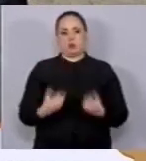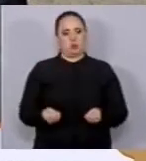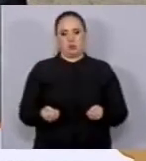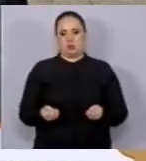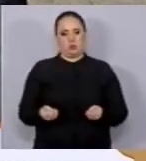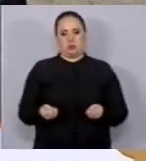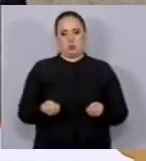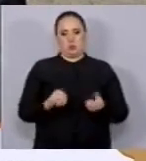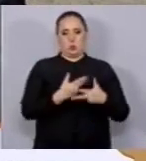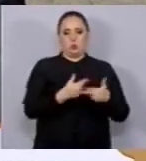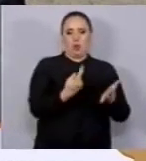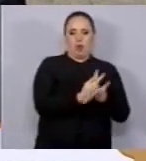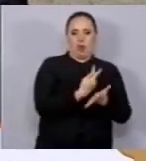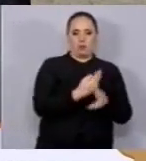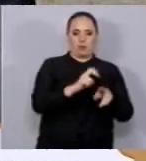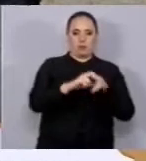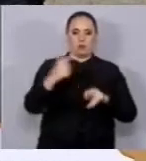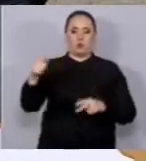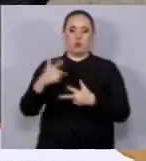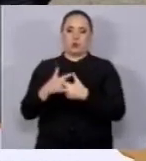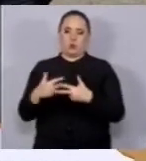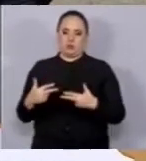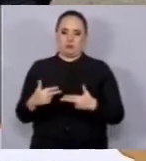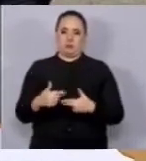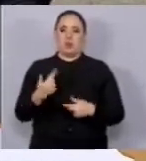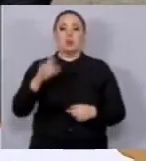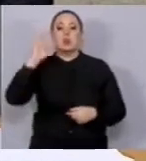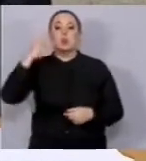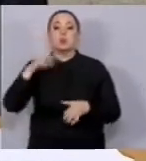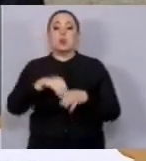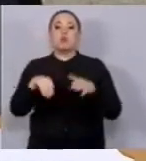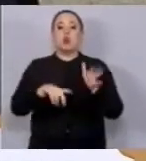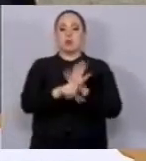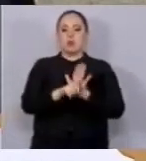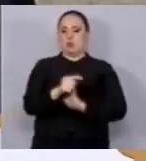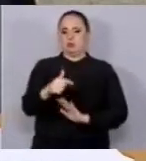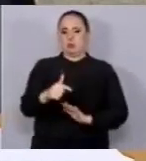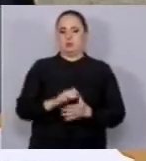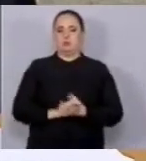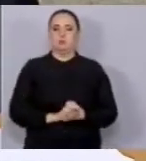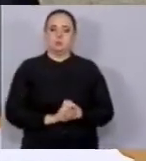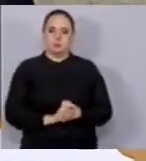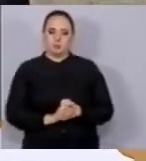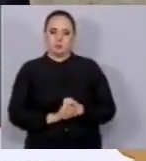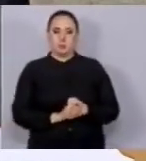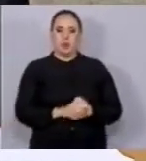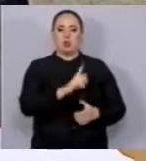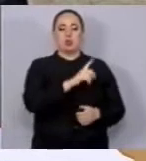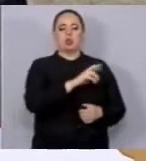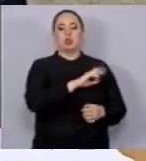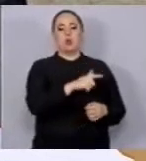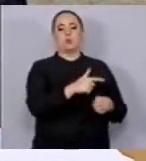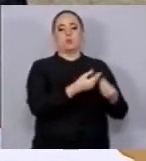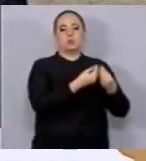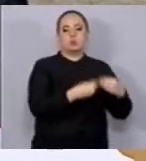correção de outro. Não há solução fora da lei. Não se combate o crime cometendo outro crime.